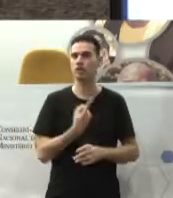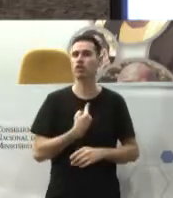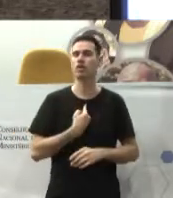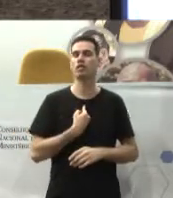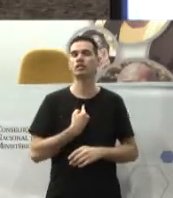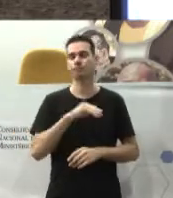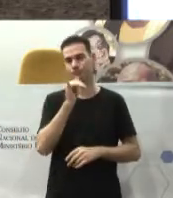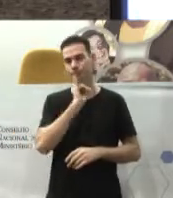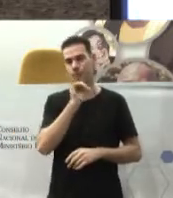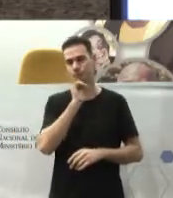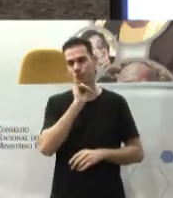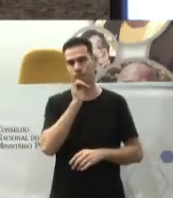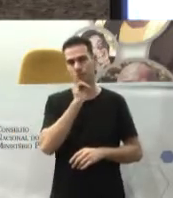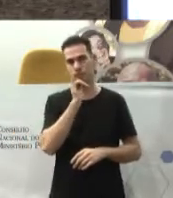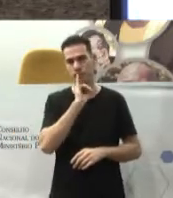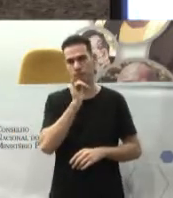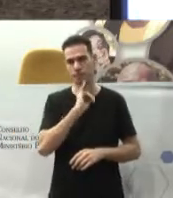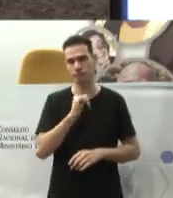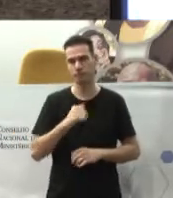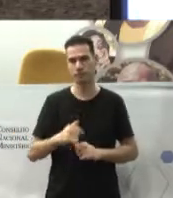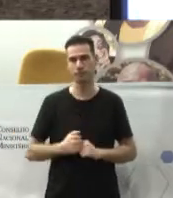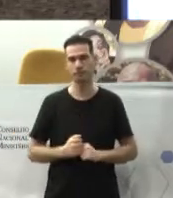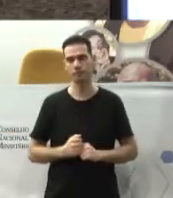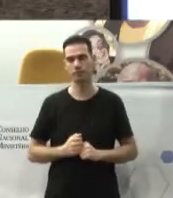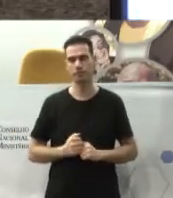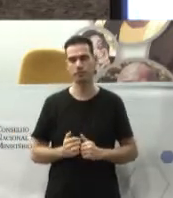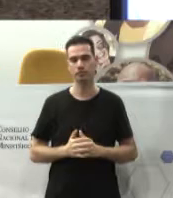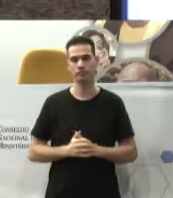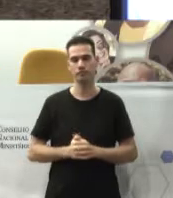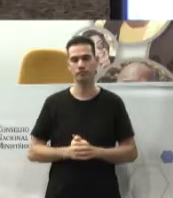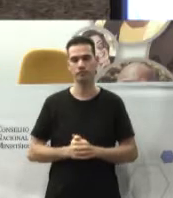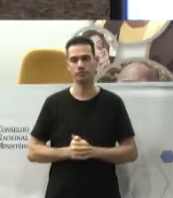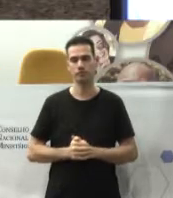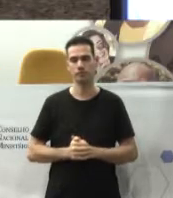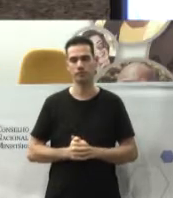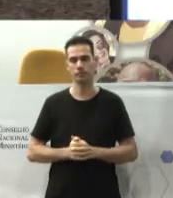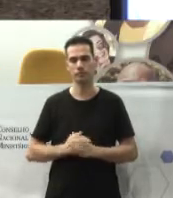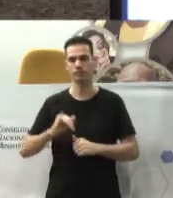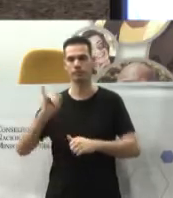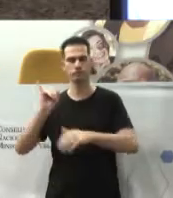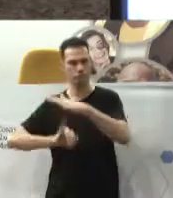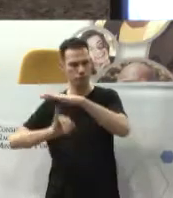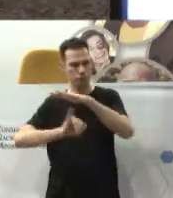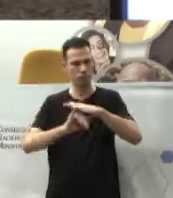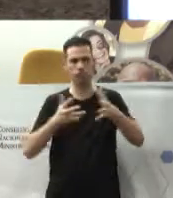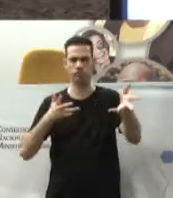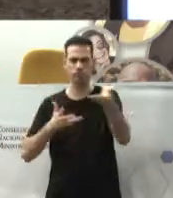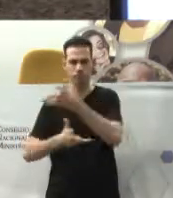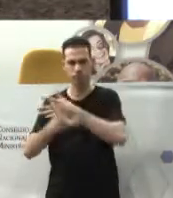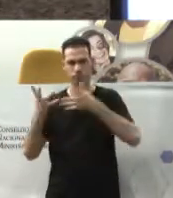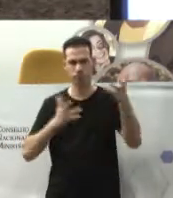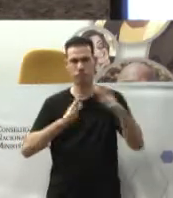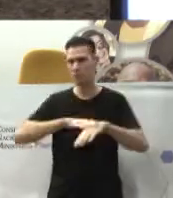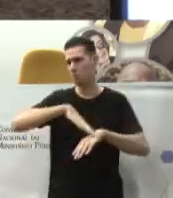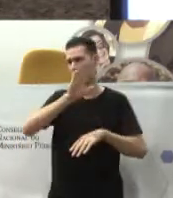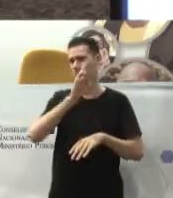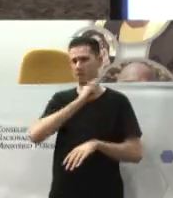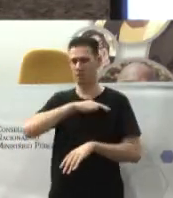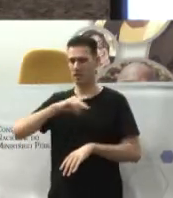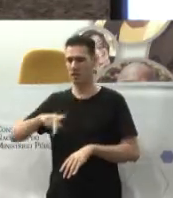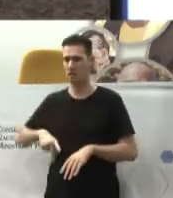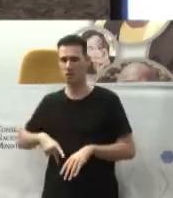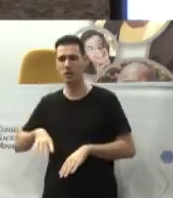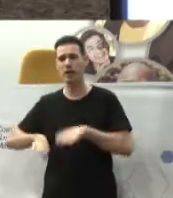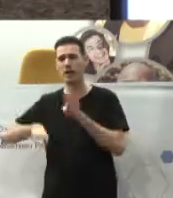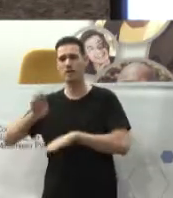estamos, muitas vezes, mais interiorizados, se não todas, do que os Ministérios Públicos Federais. E, muitas vezes, é o Ministério